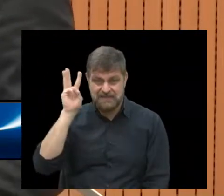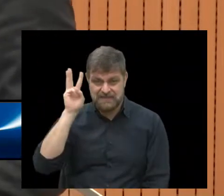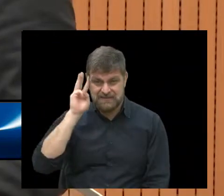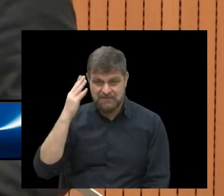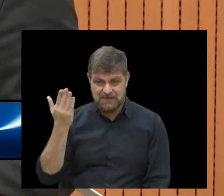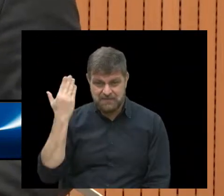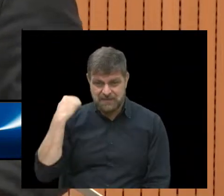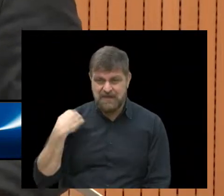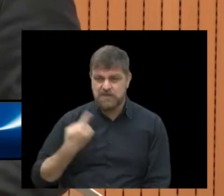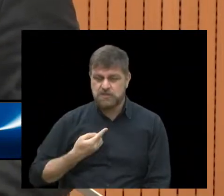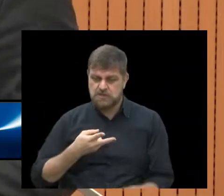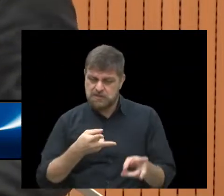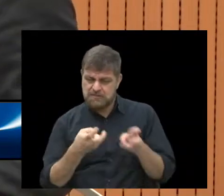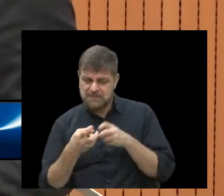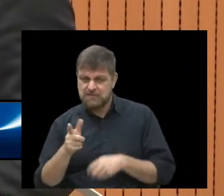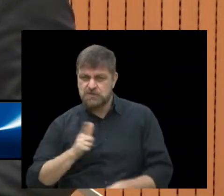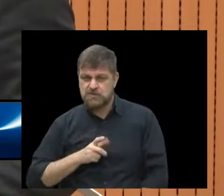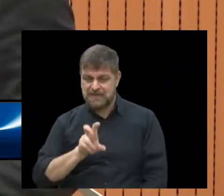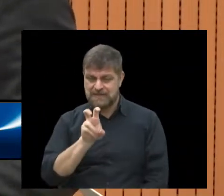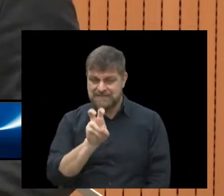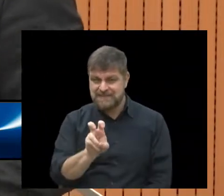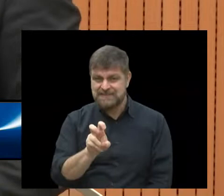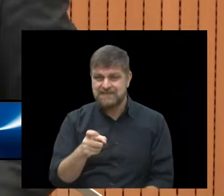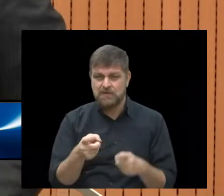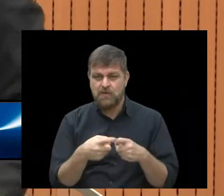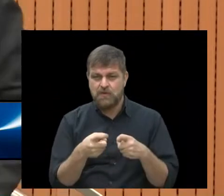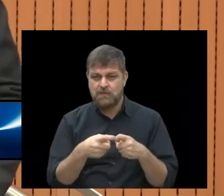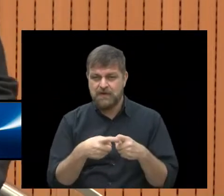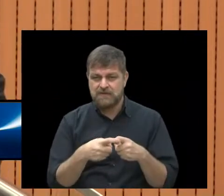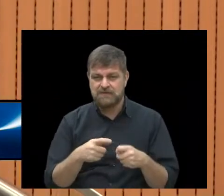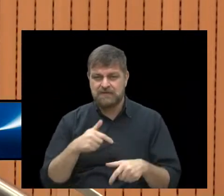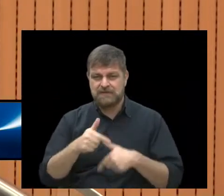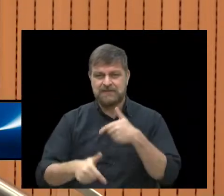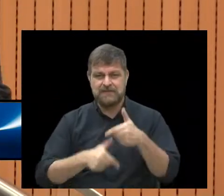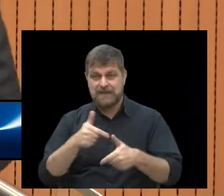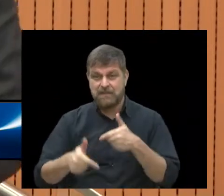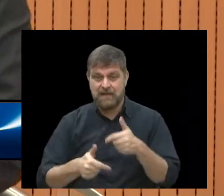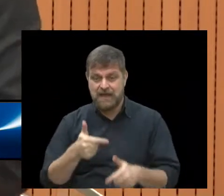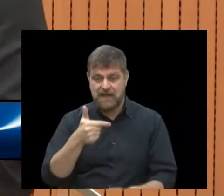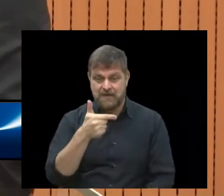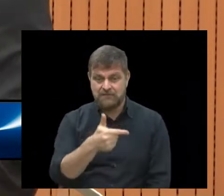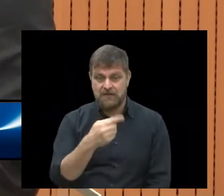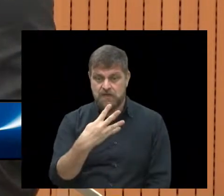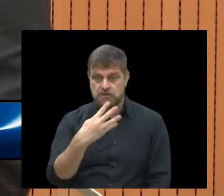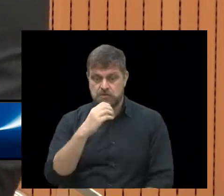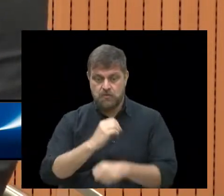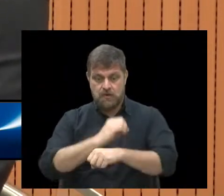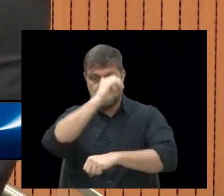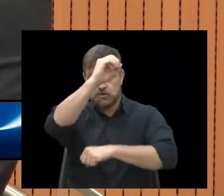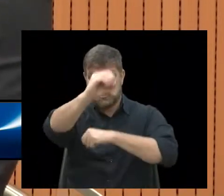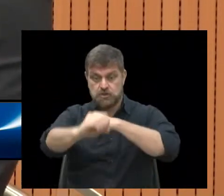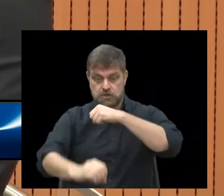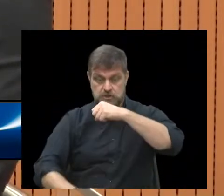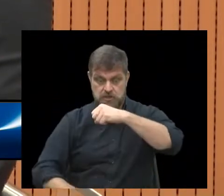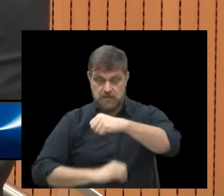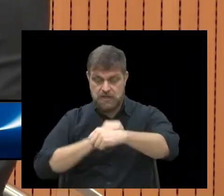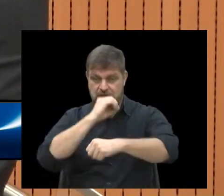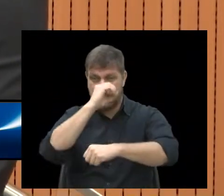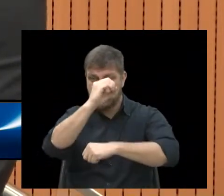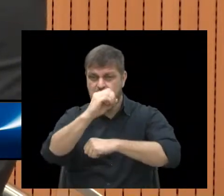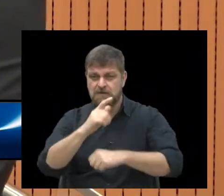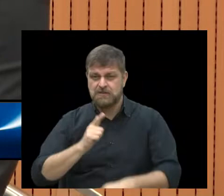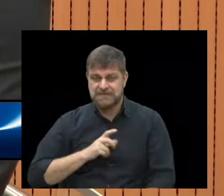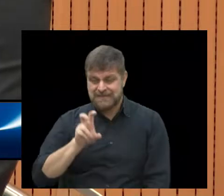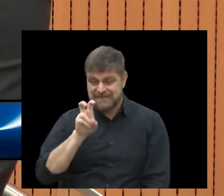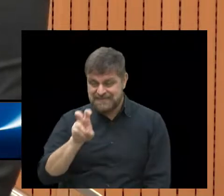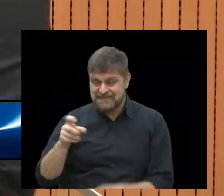observar que nós tínhamos 5 médicos com jornada de 24 horas diárias.